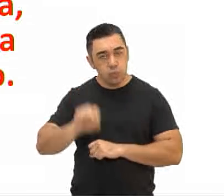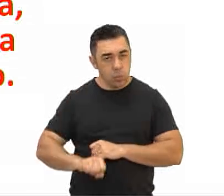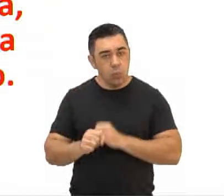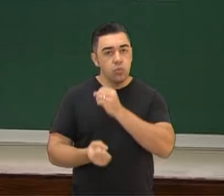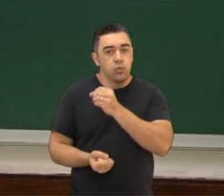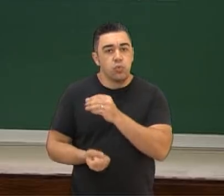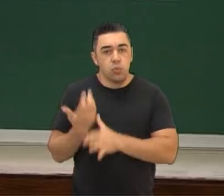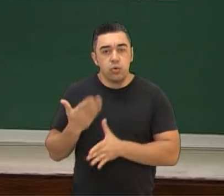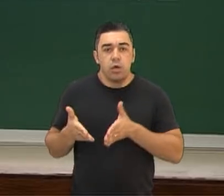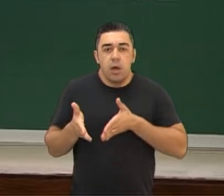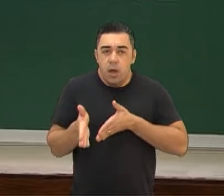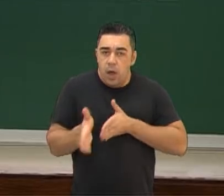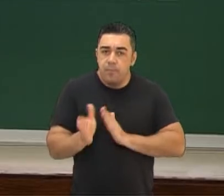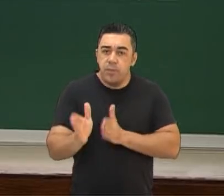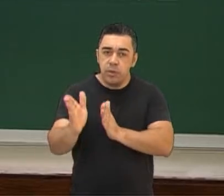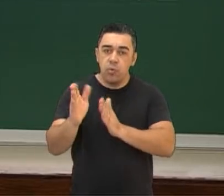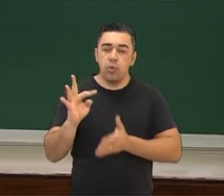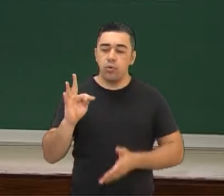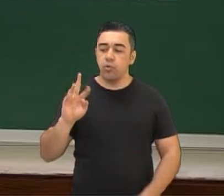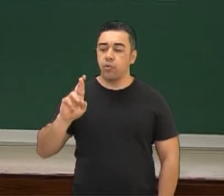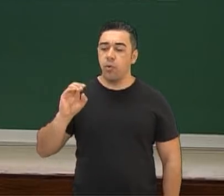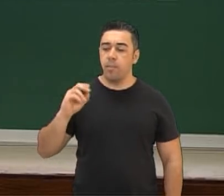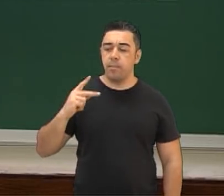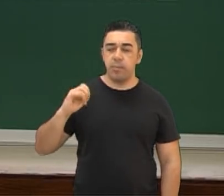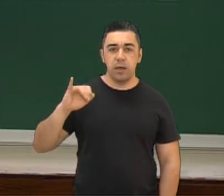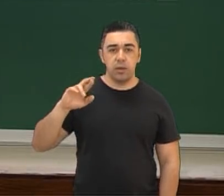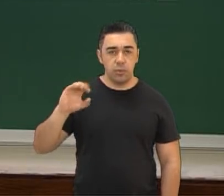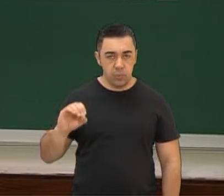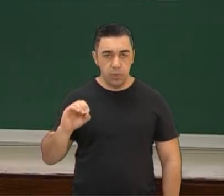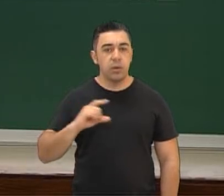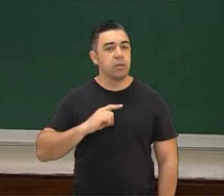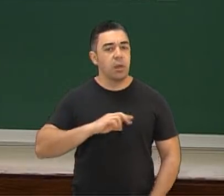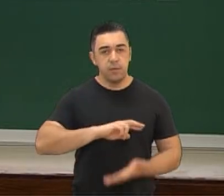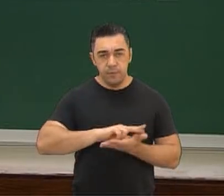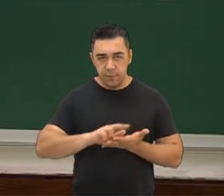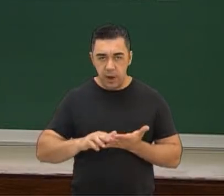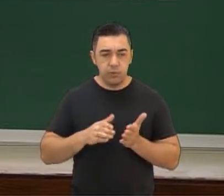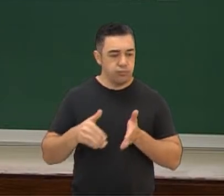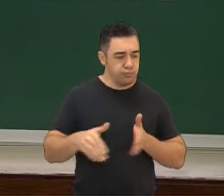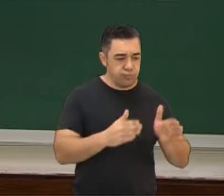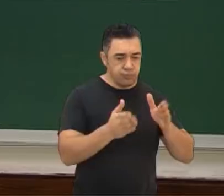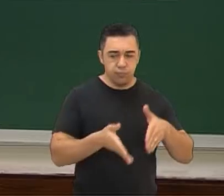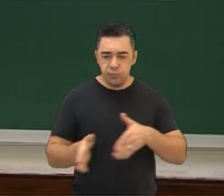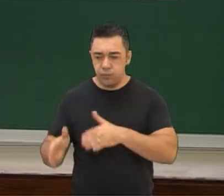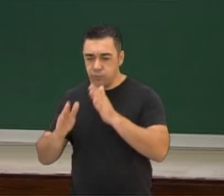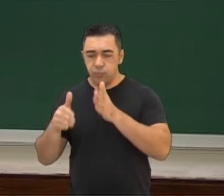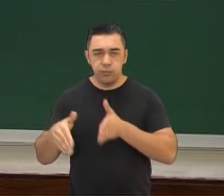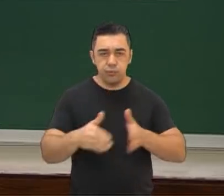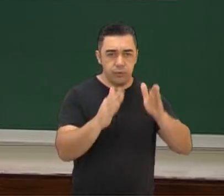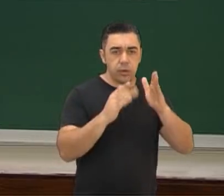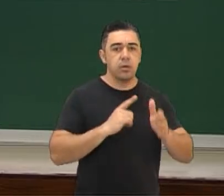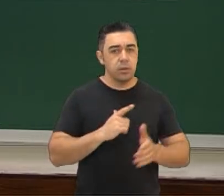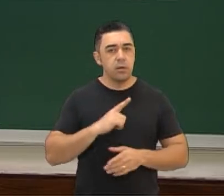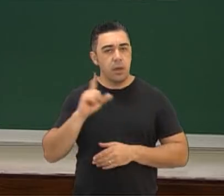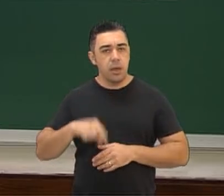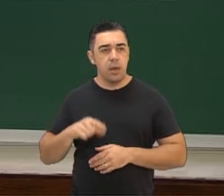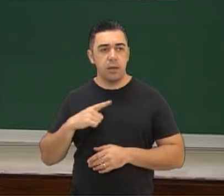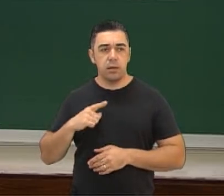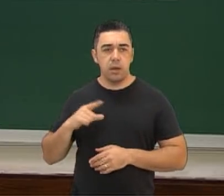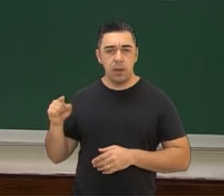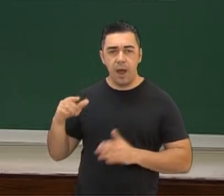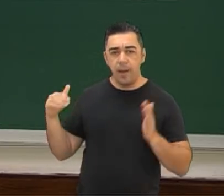desses caminhos dos tropeiros. E aí nós temos ali os vários caminhos, né? Um dos primeiros aqui de Araranguá